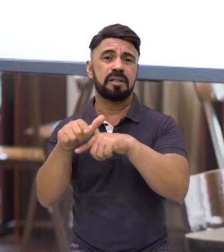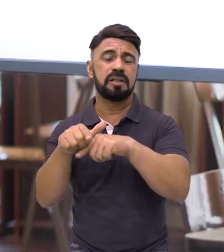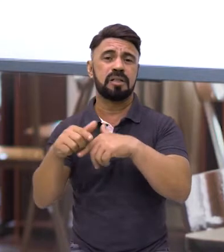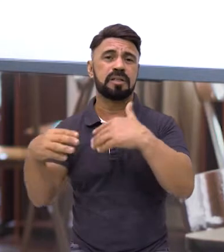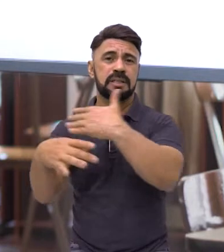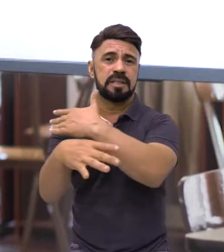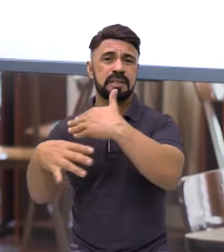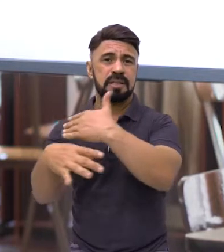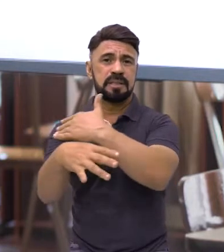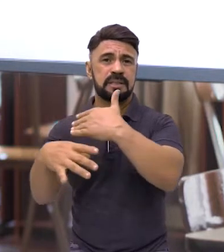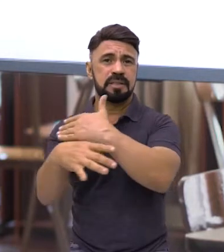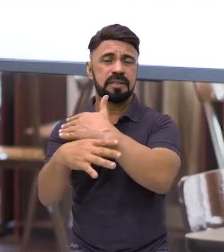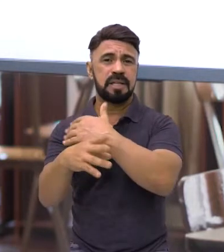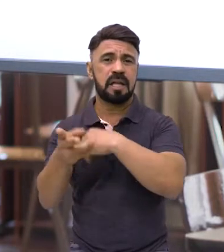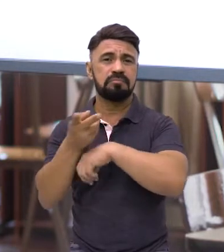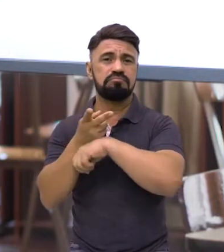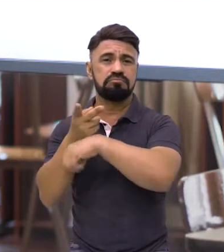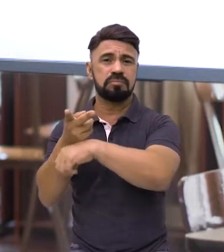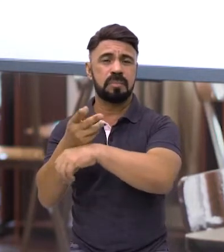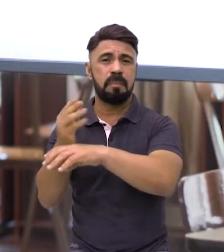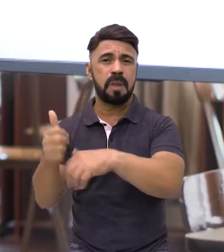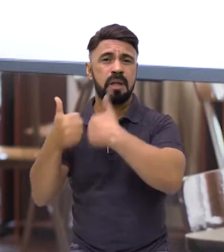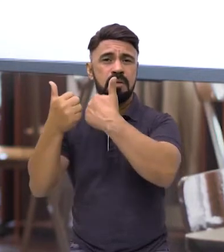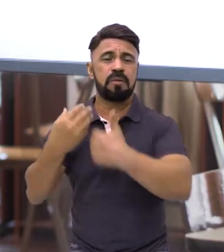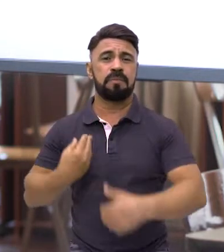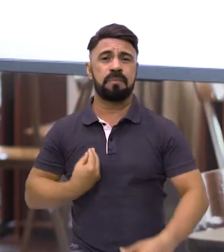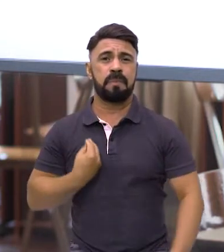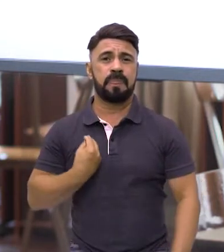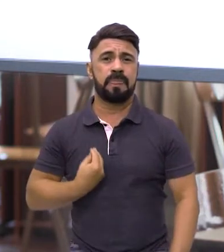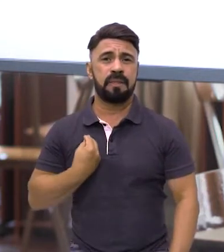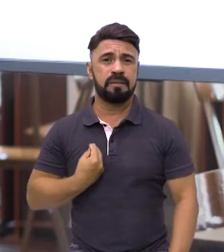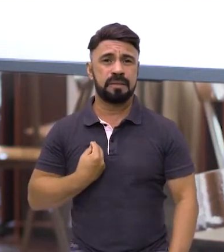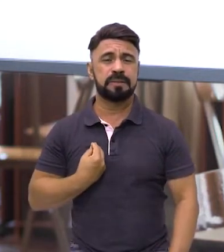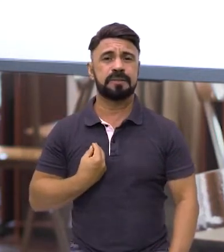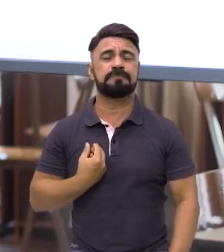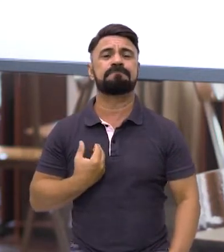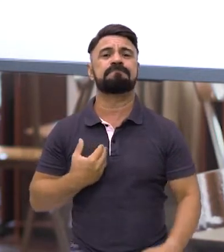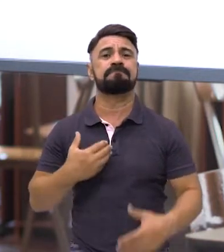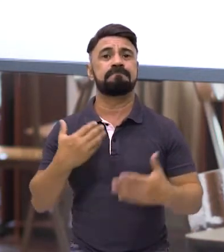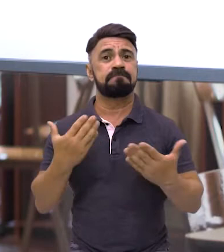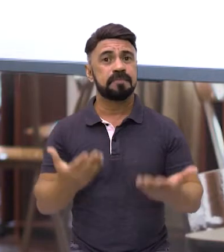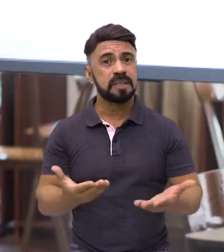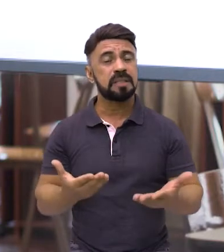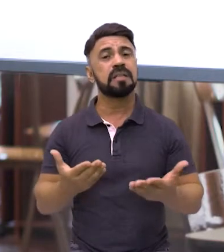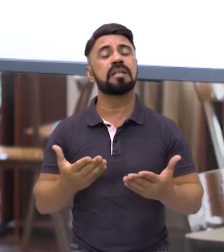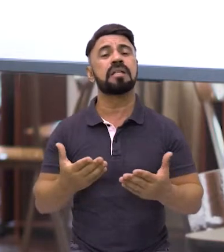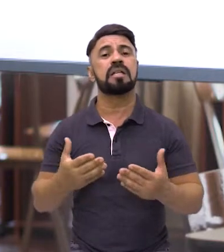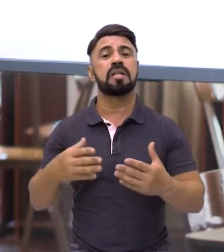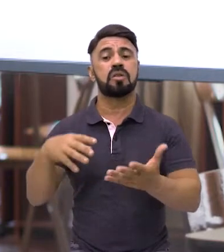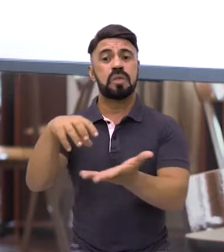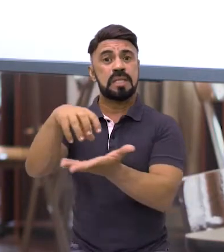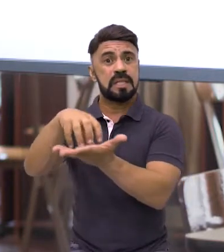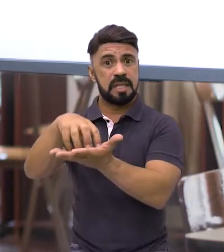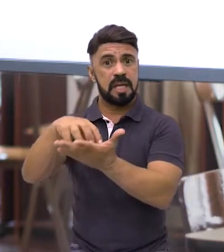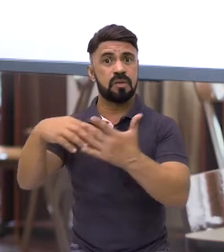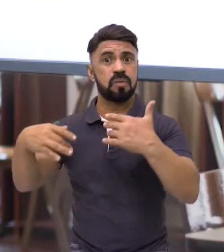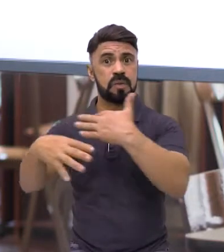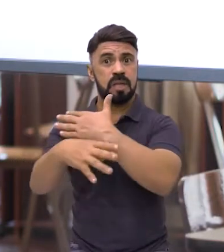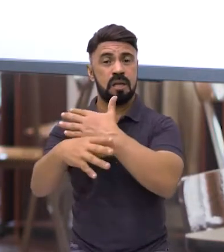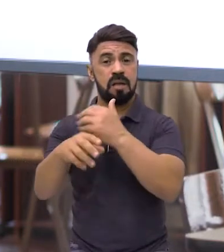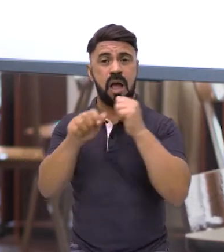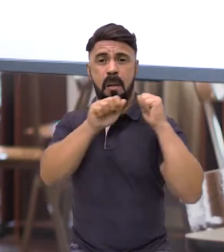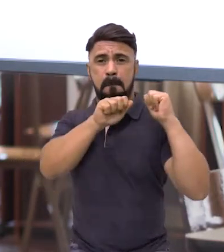centros urbanos em busca de uma melhor qualidade de vida. Assim, os centros urbanos começam